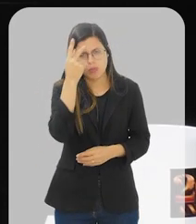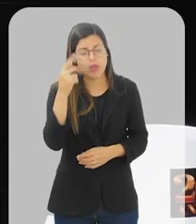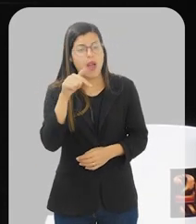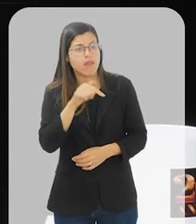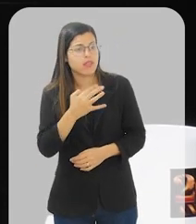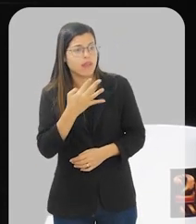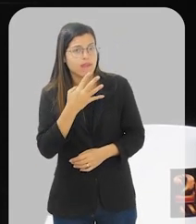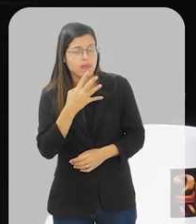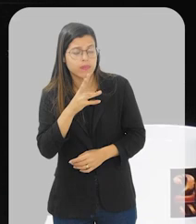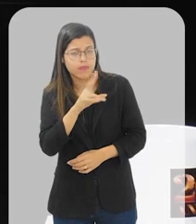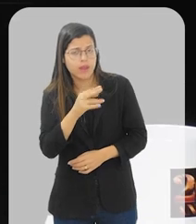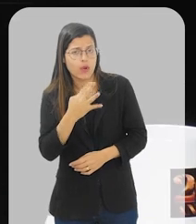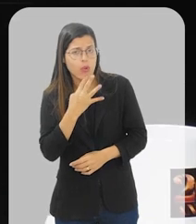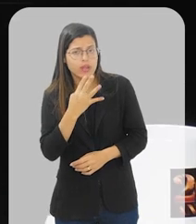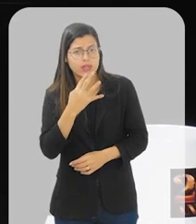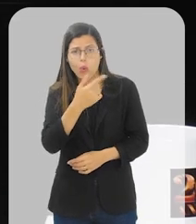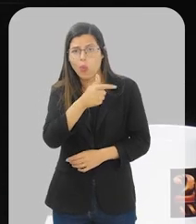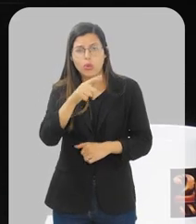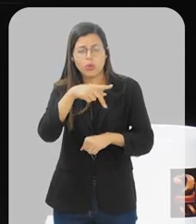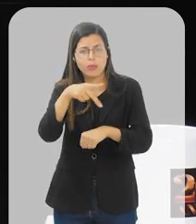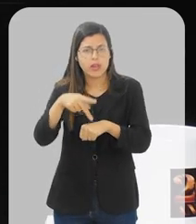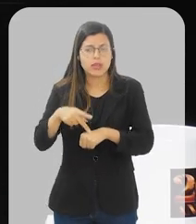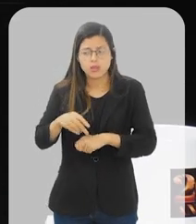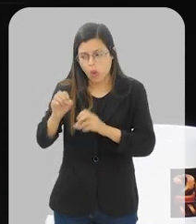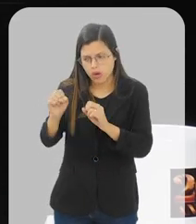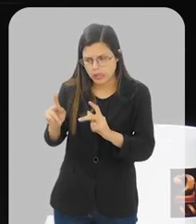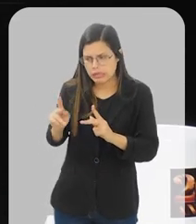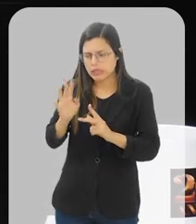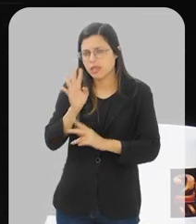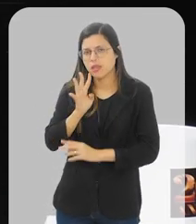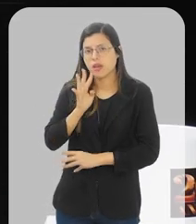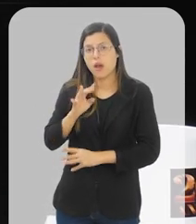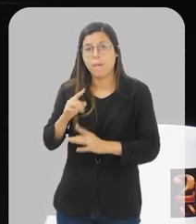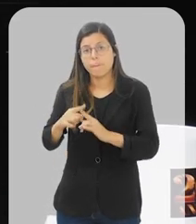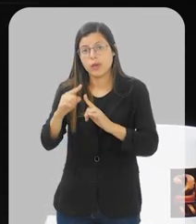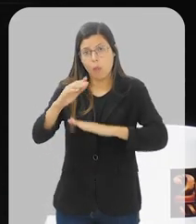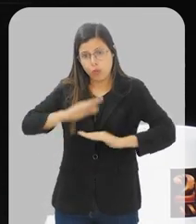Bacana, mas eu sou profissional, eu preciso receber